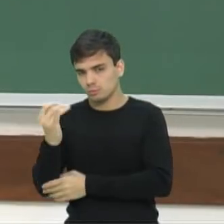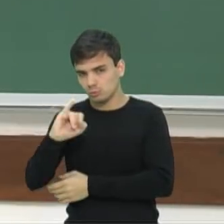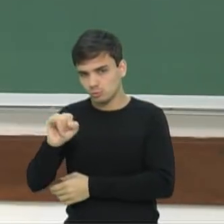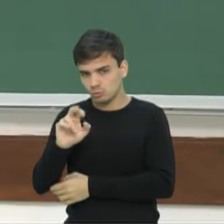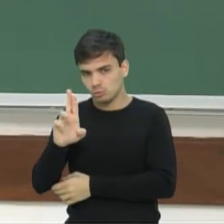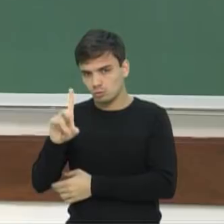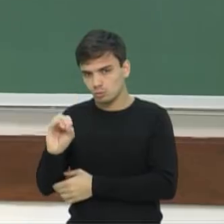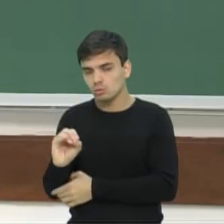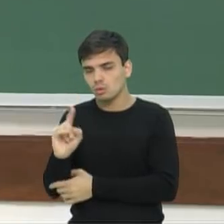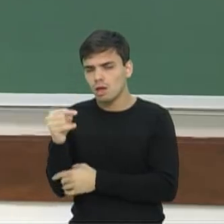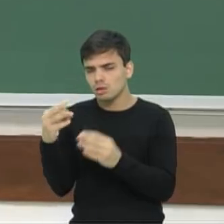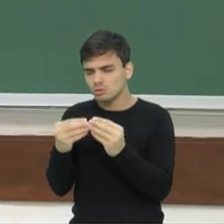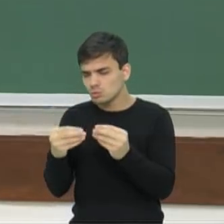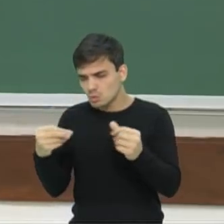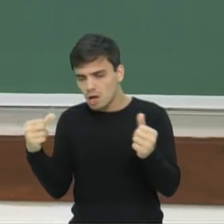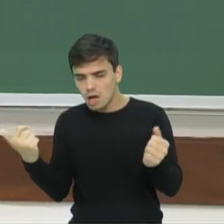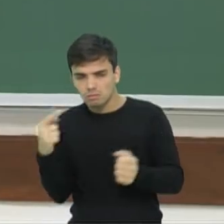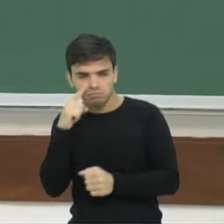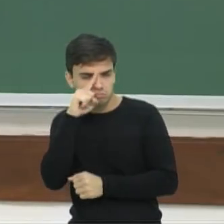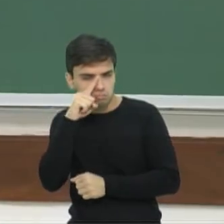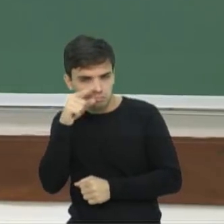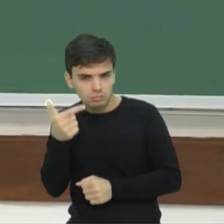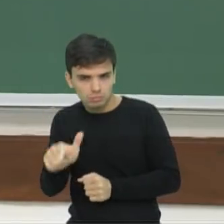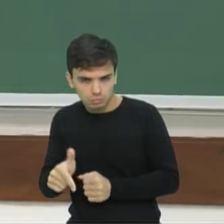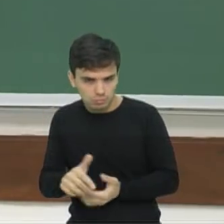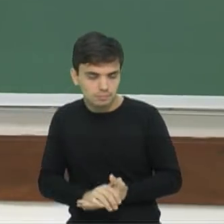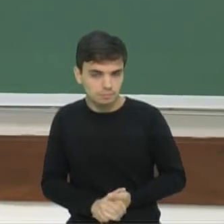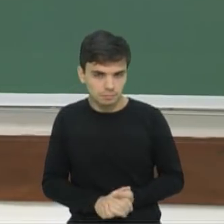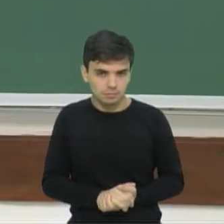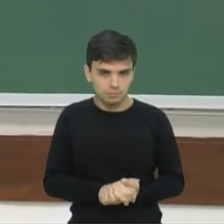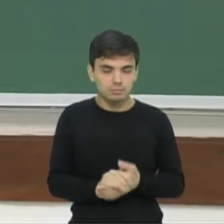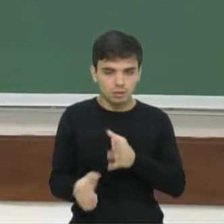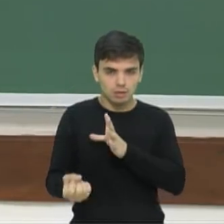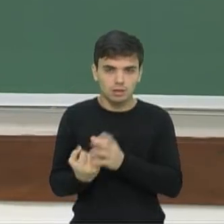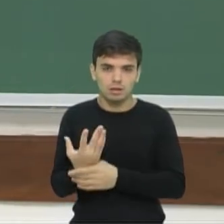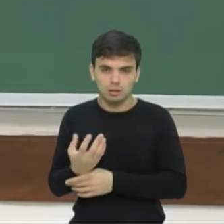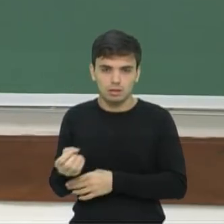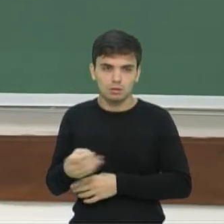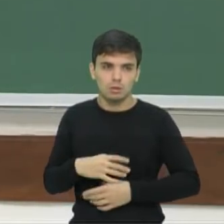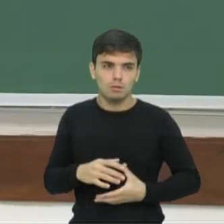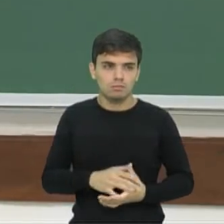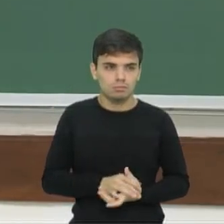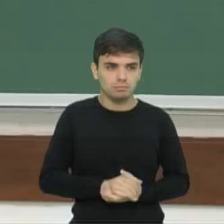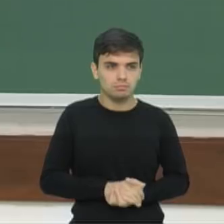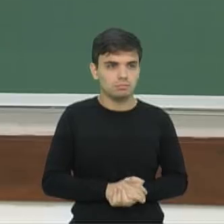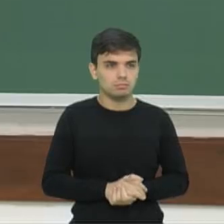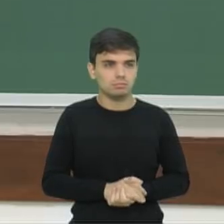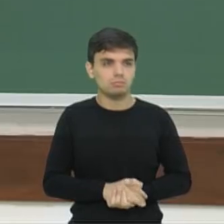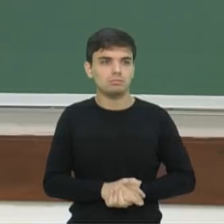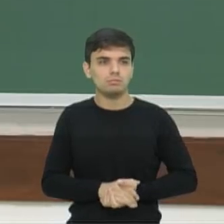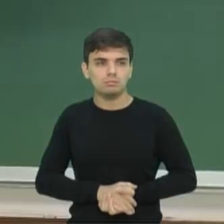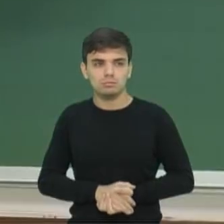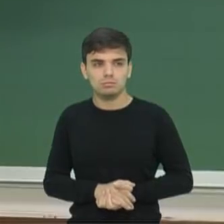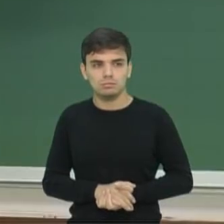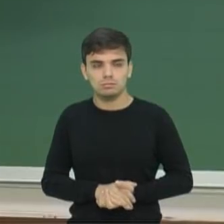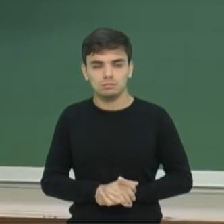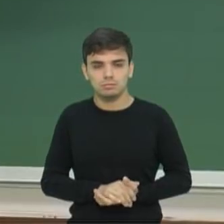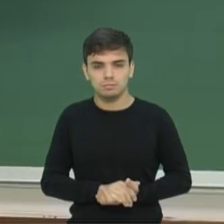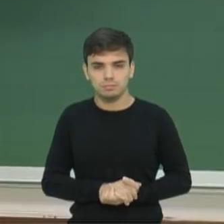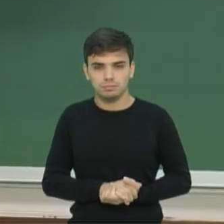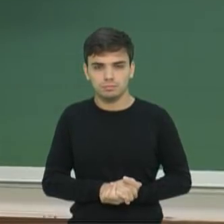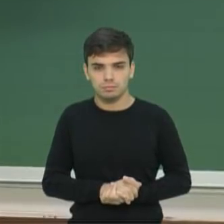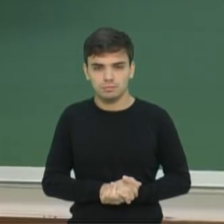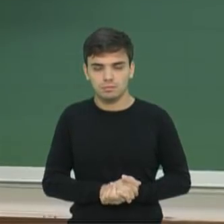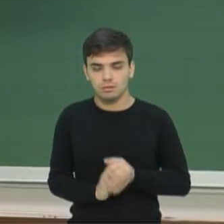golpes mais suaves, essas técnicas mais tranquilas, para criar a nova modalidade que é o Judô, né? Então ele foi criado por